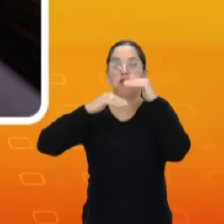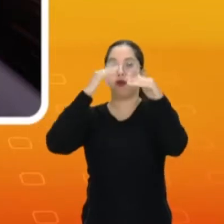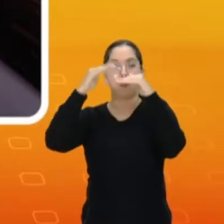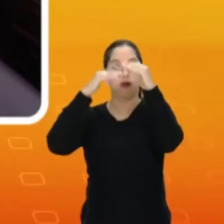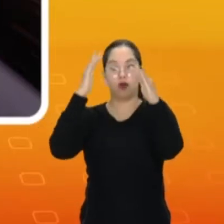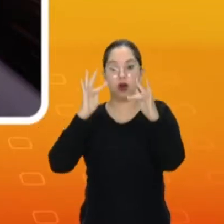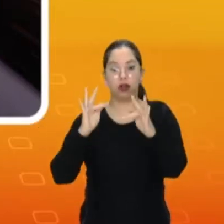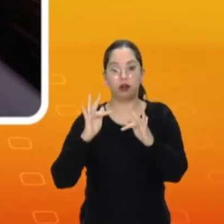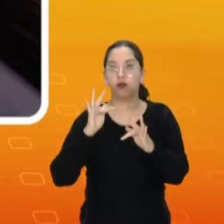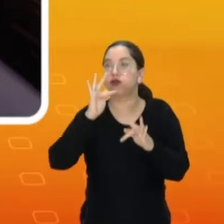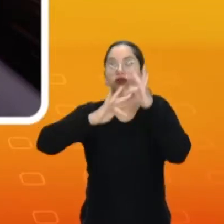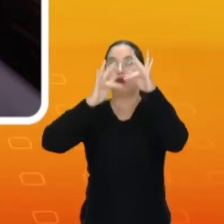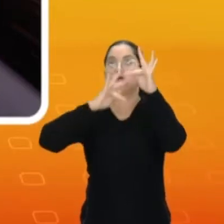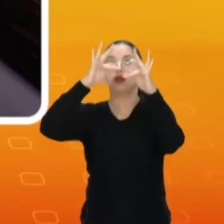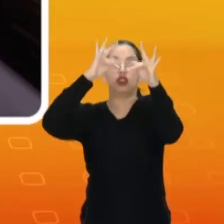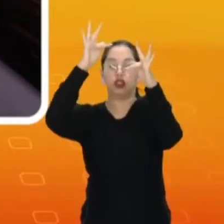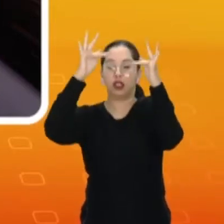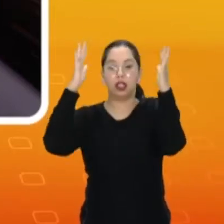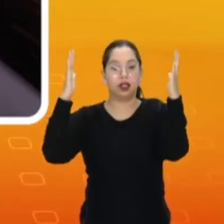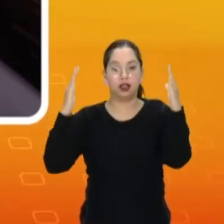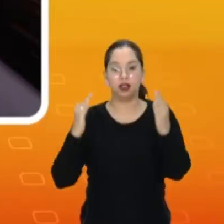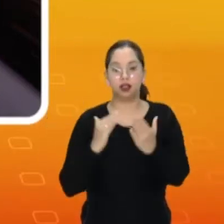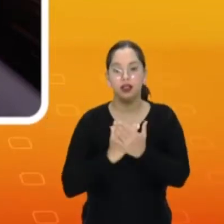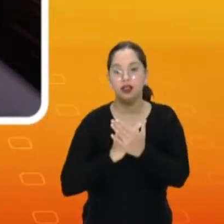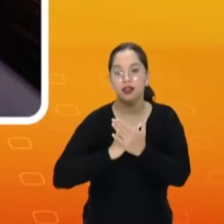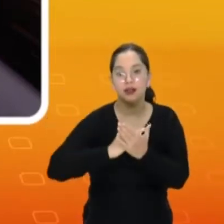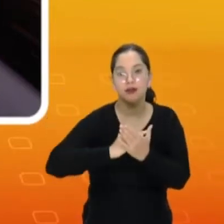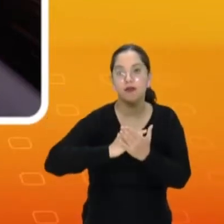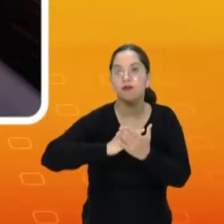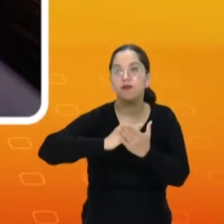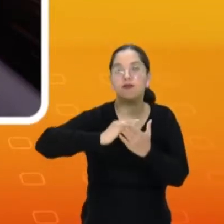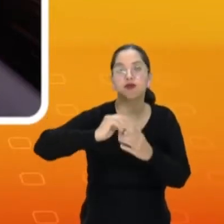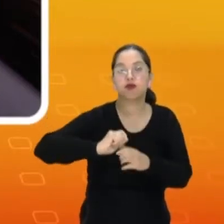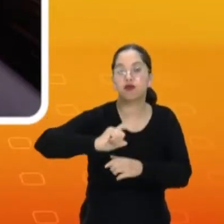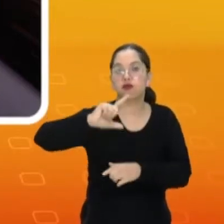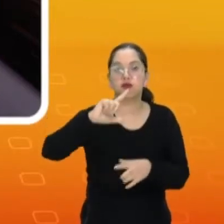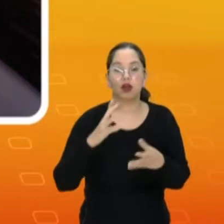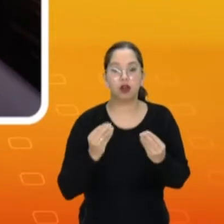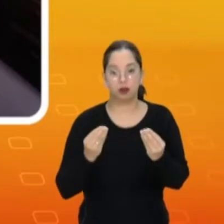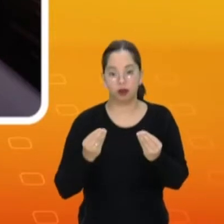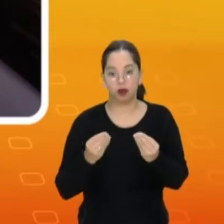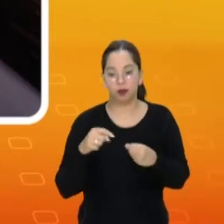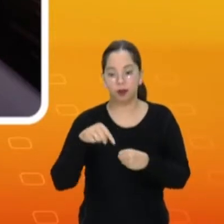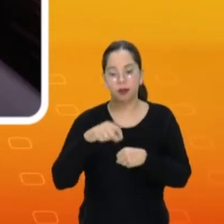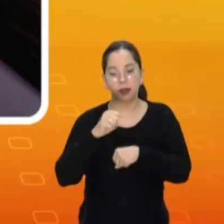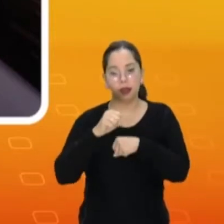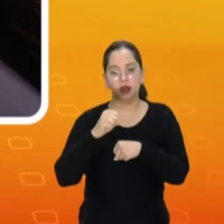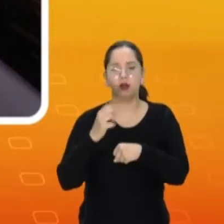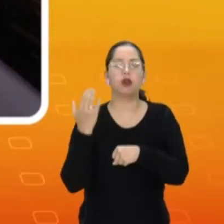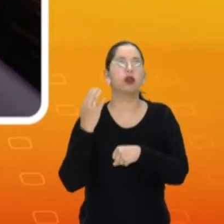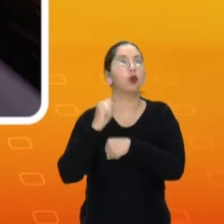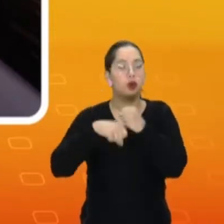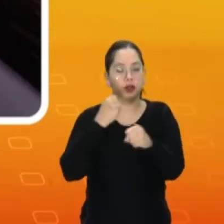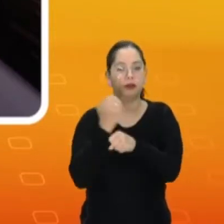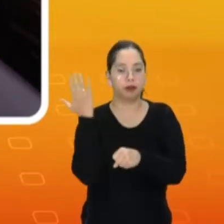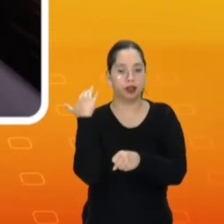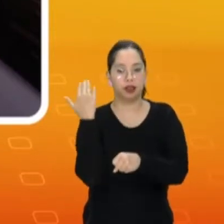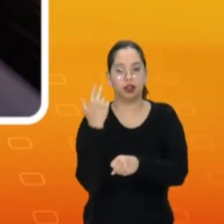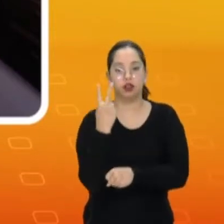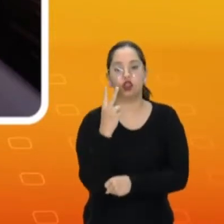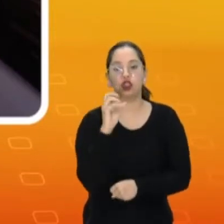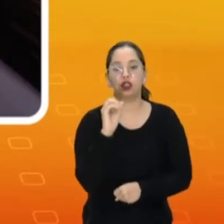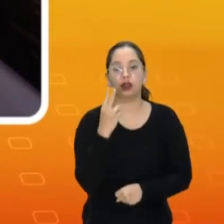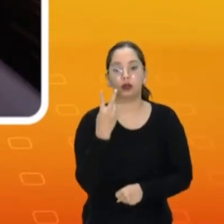sociedade ainda se divide detrimento não foi diferente e em 2020 a segunda canta o